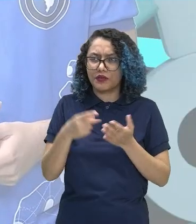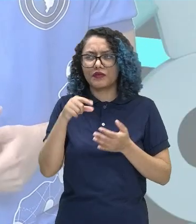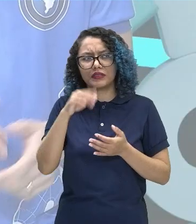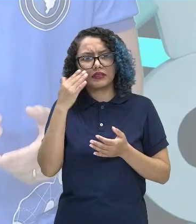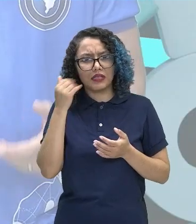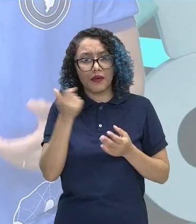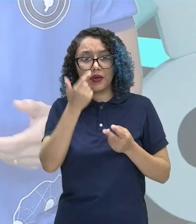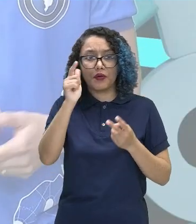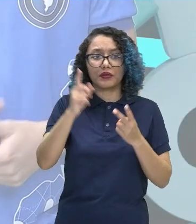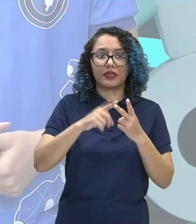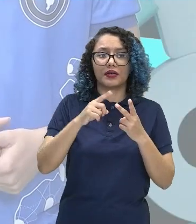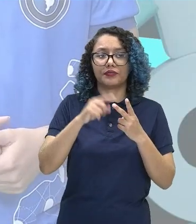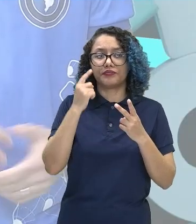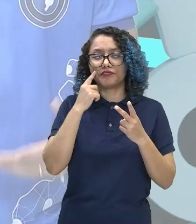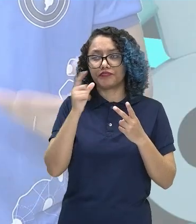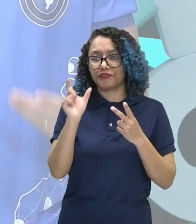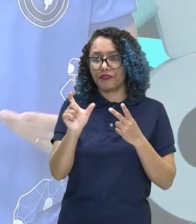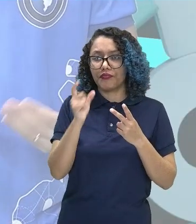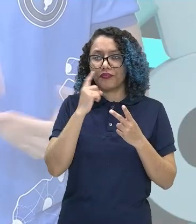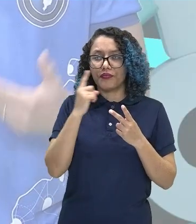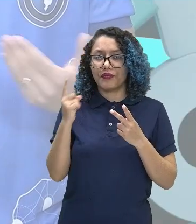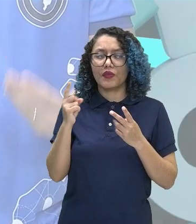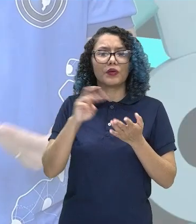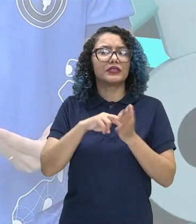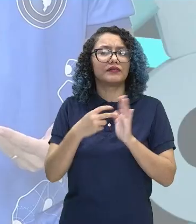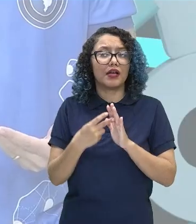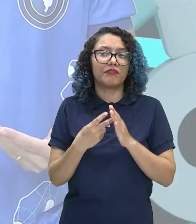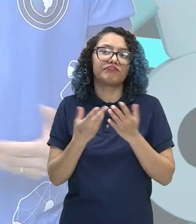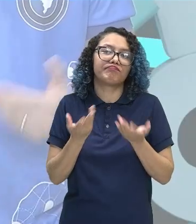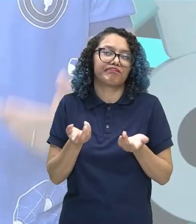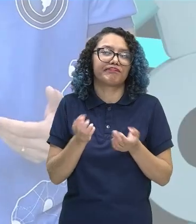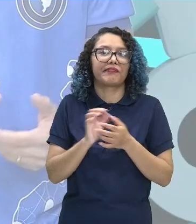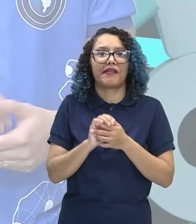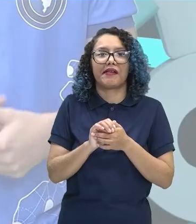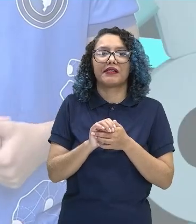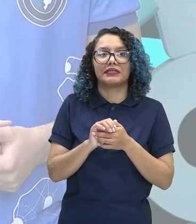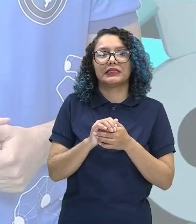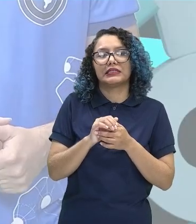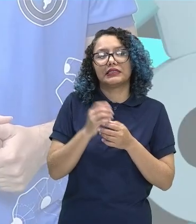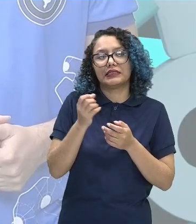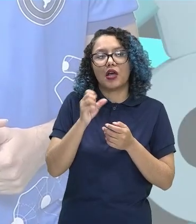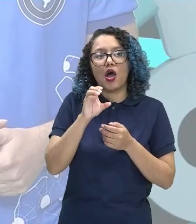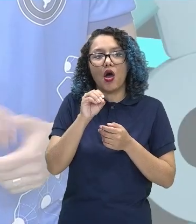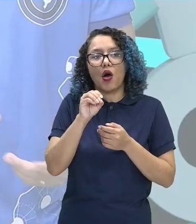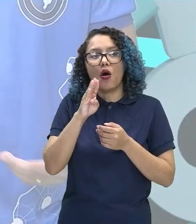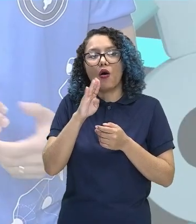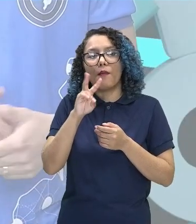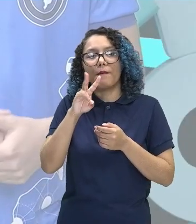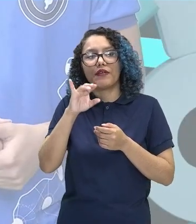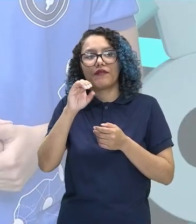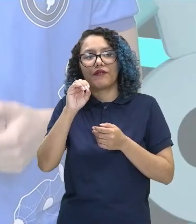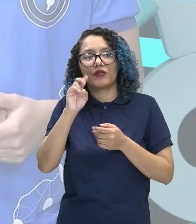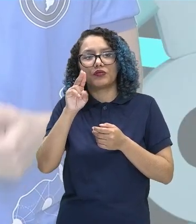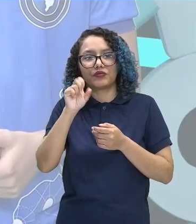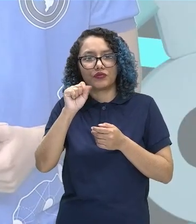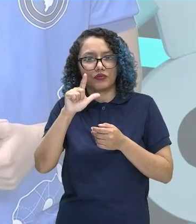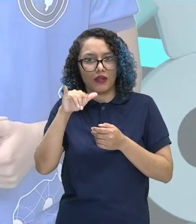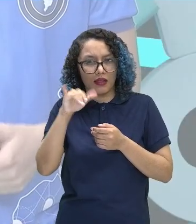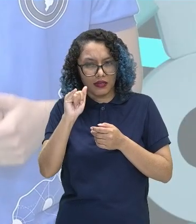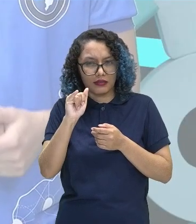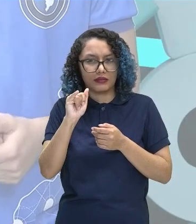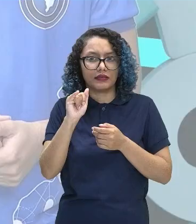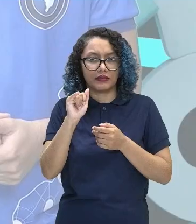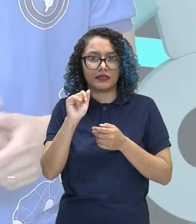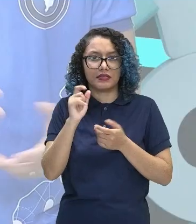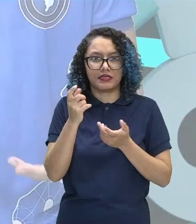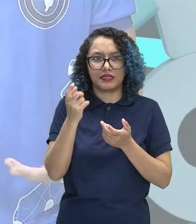obviously. Obviously. Então, que significa obviamente, né? Obviamente. Então, outra aqui, of course.